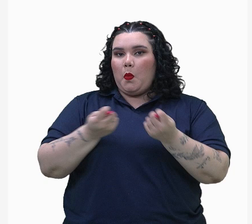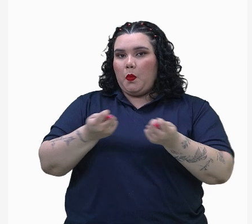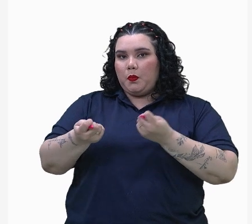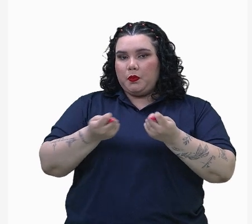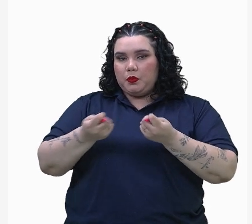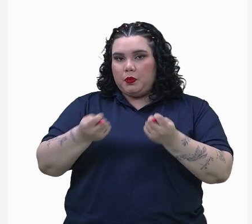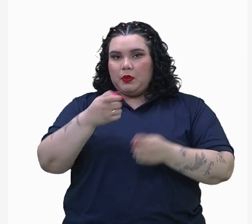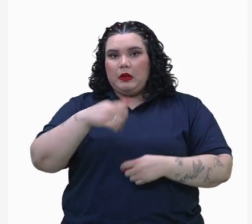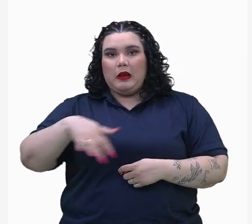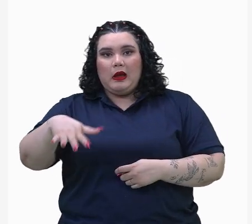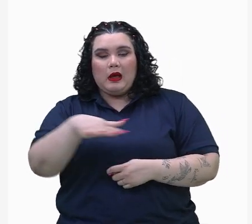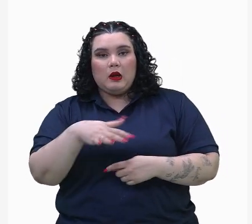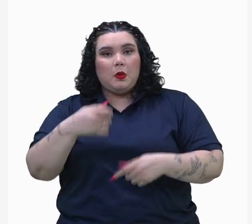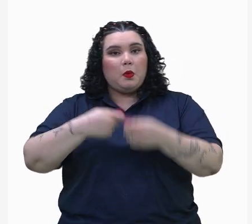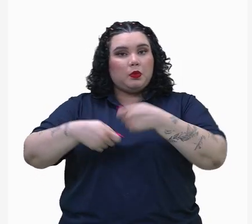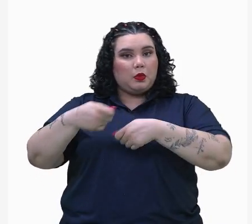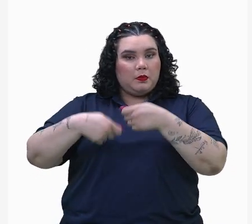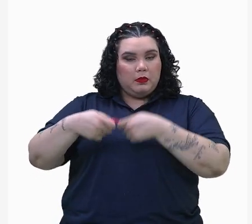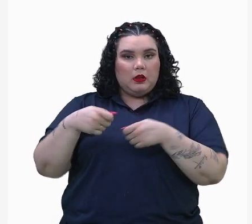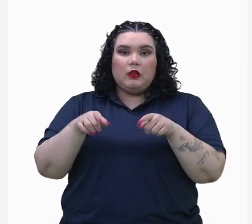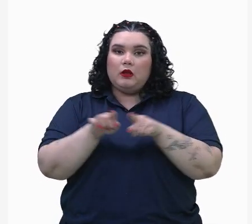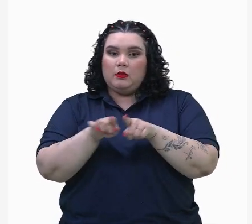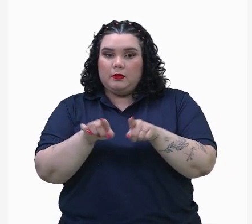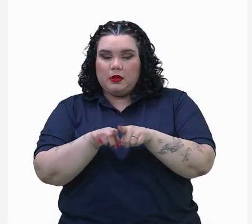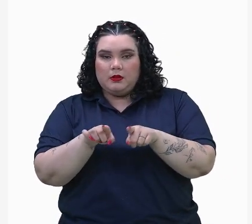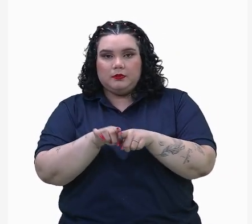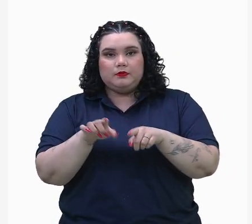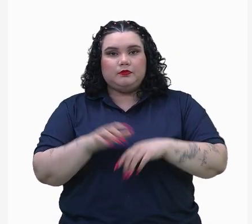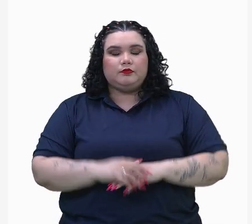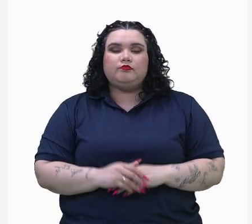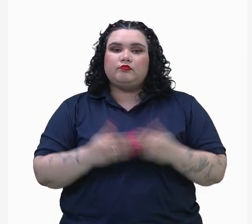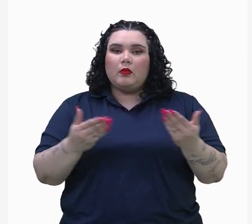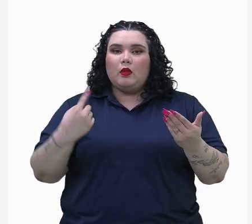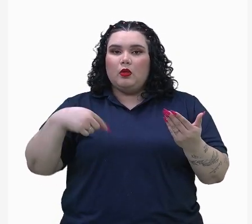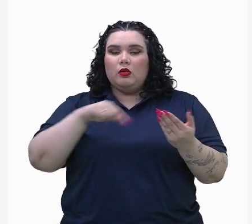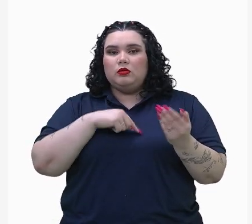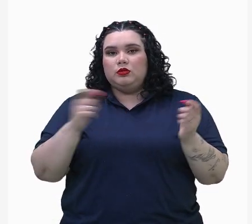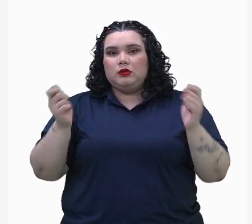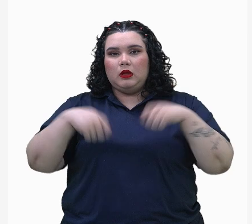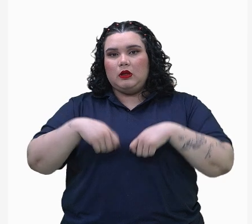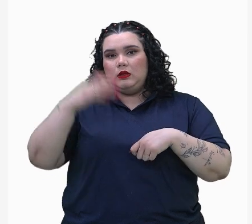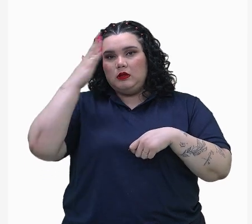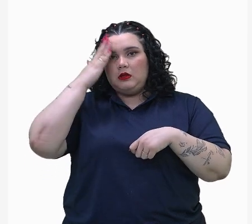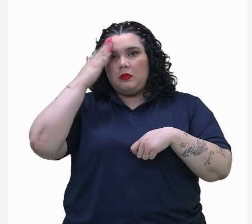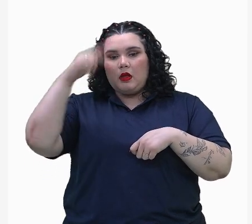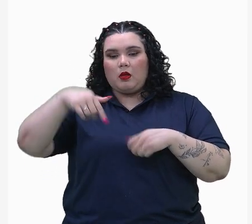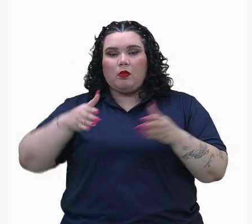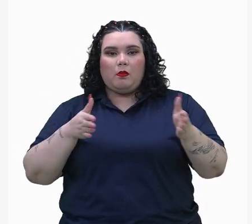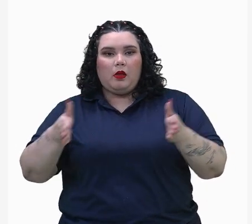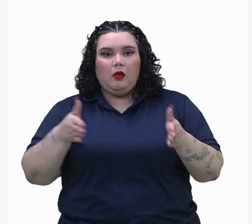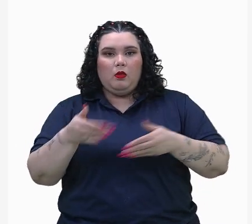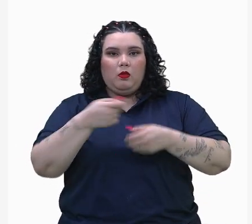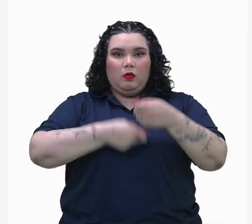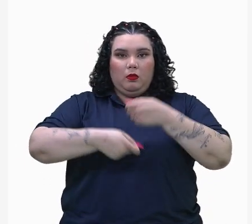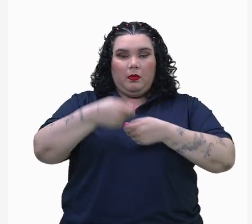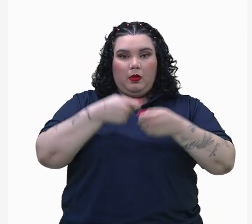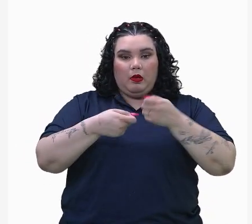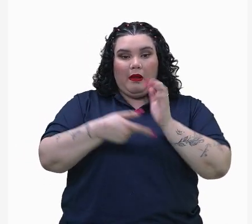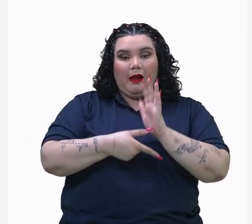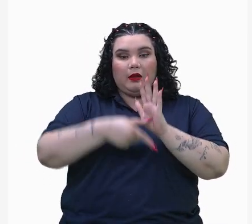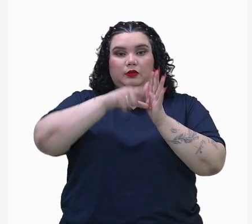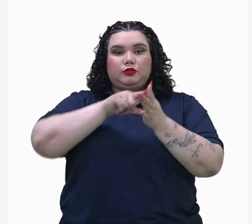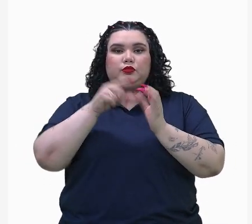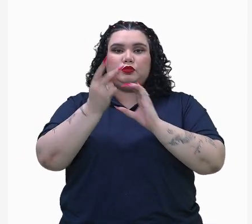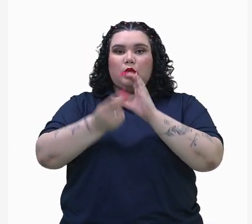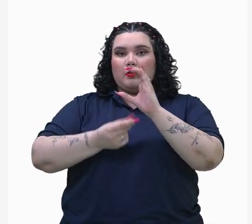âmbito econômico, tá, gente? Nesse momento, a gente pode caracterizar que foi um período econômico pré-capitalista. Muitos